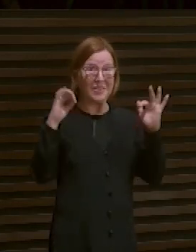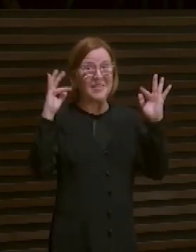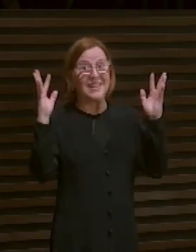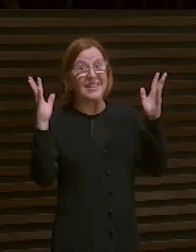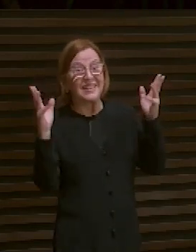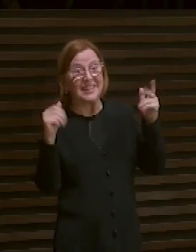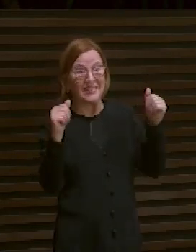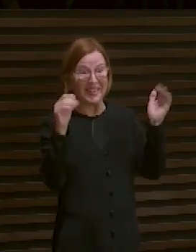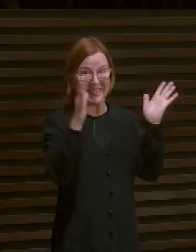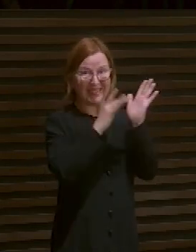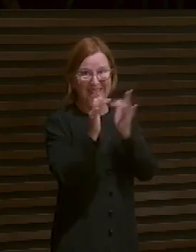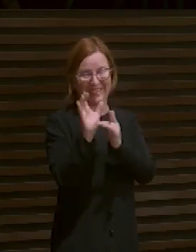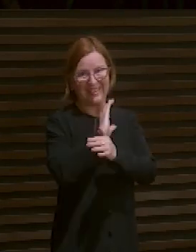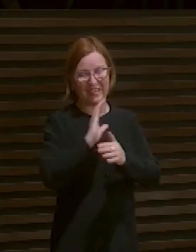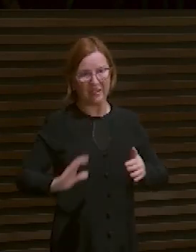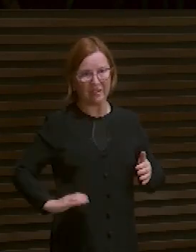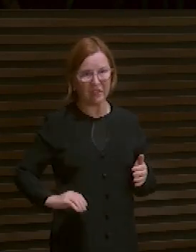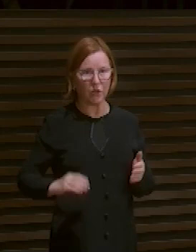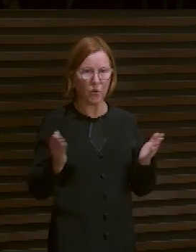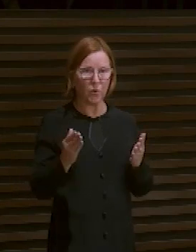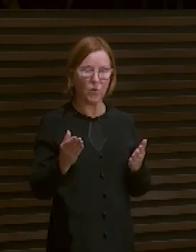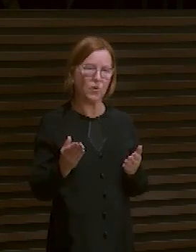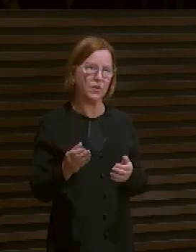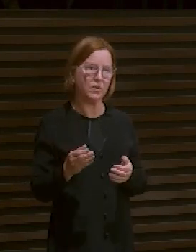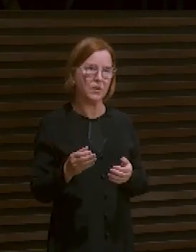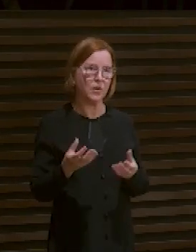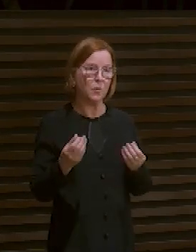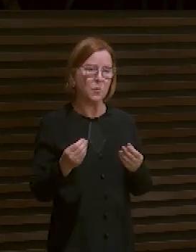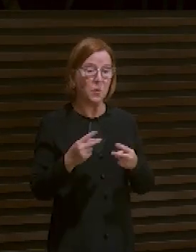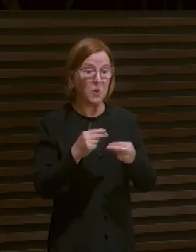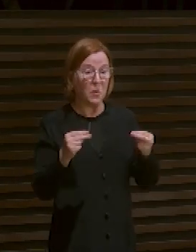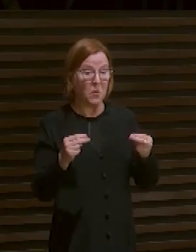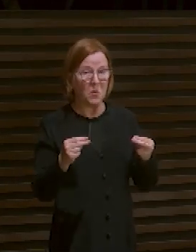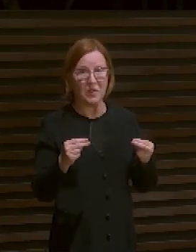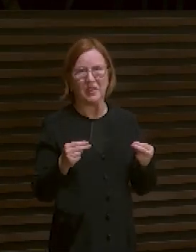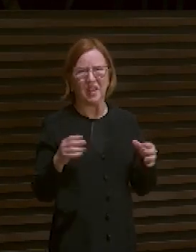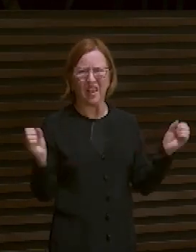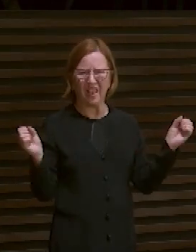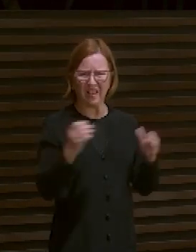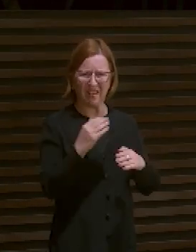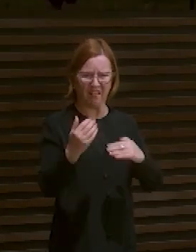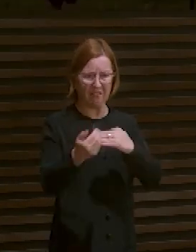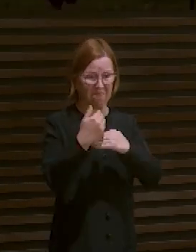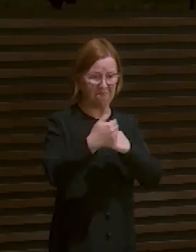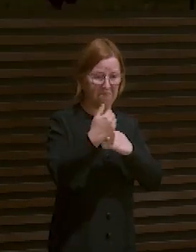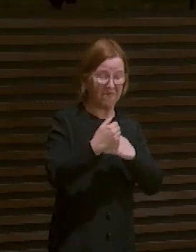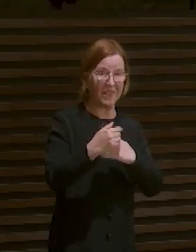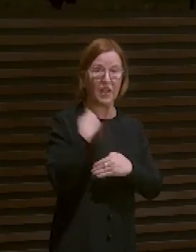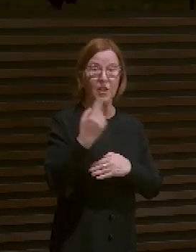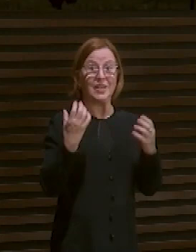de Jesus Cristo? E hoje tem muita coisa nova que vai penetrando, e a gente quer uma